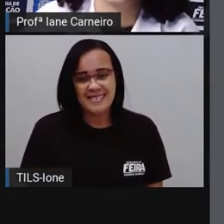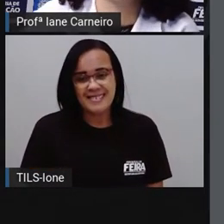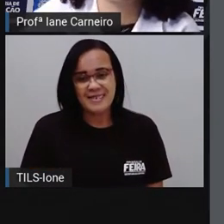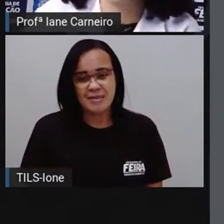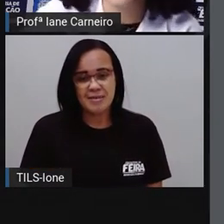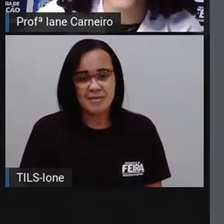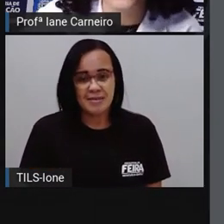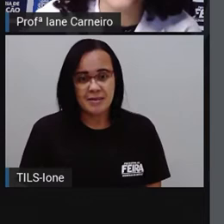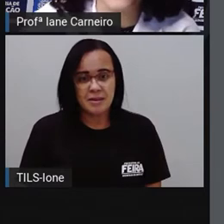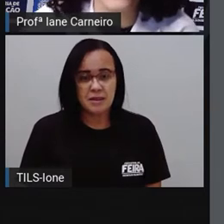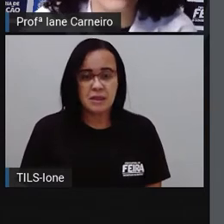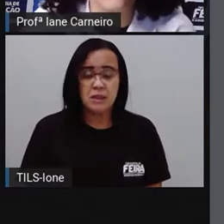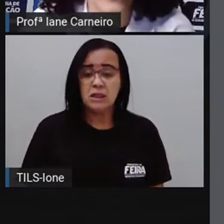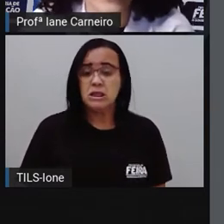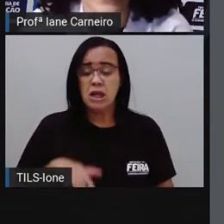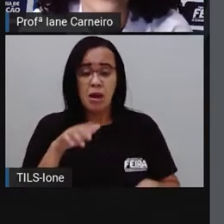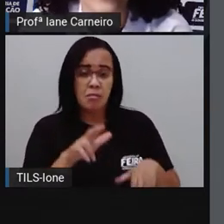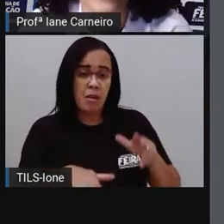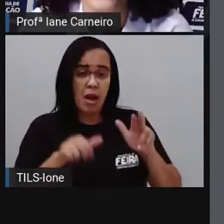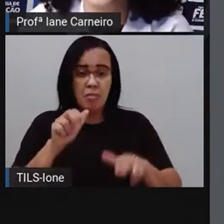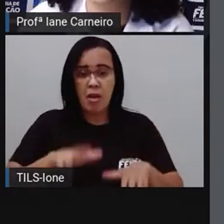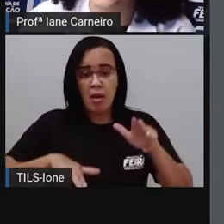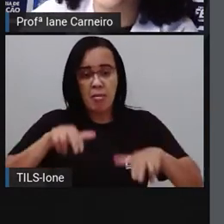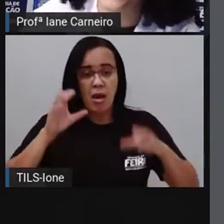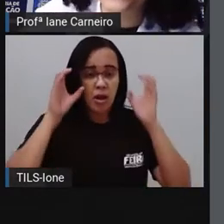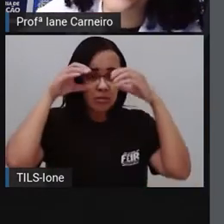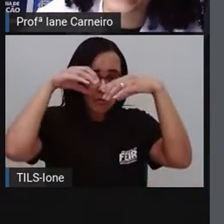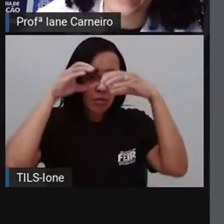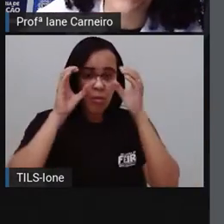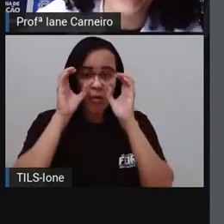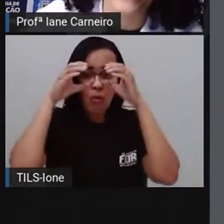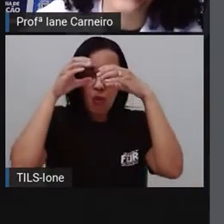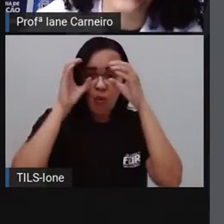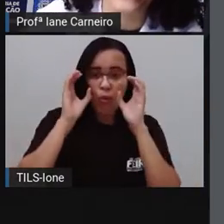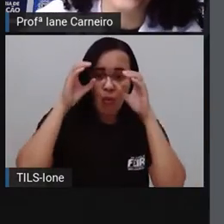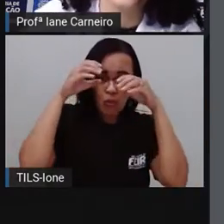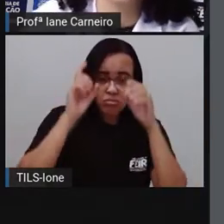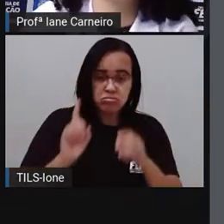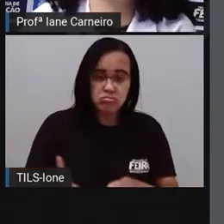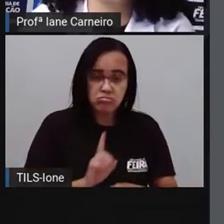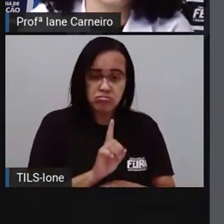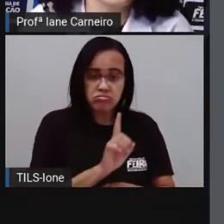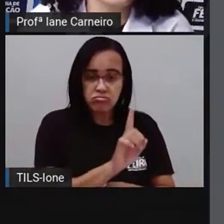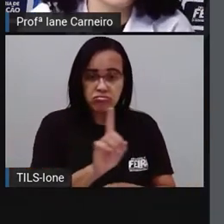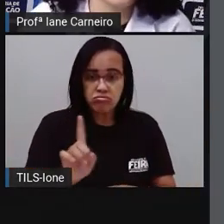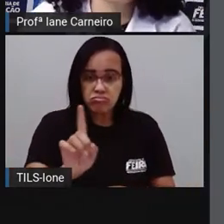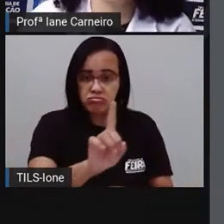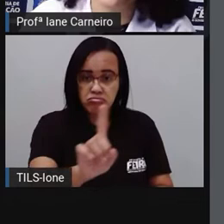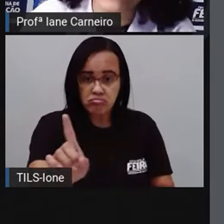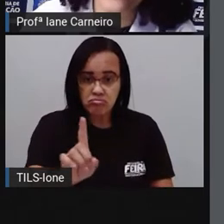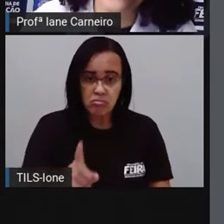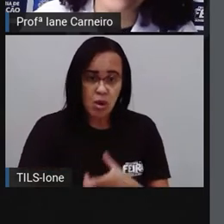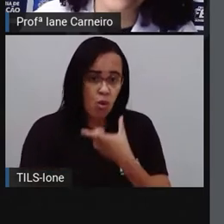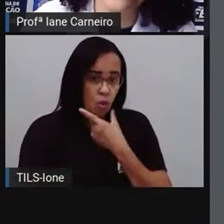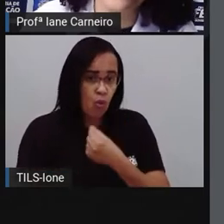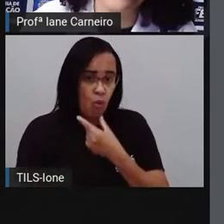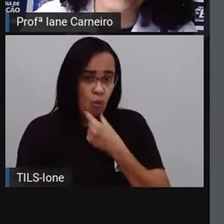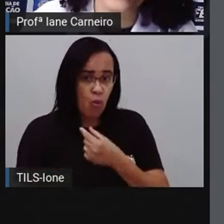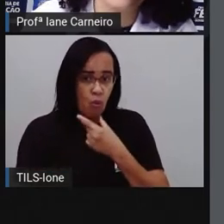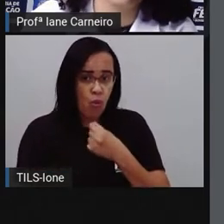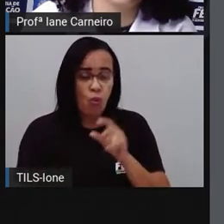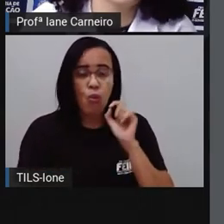Na pracinha da floresta, saindo da capelinha, vinha o senhor Louva-Deus.